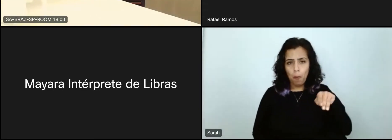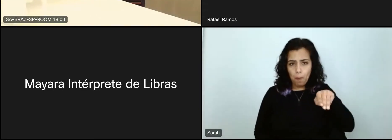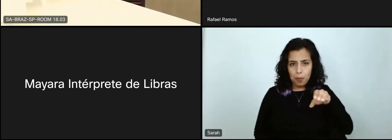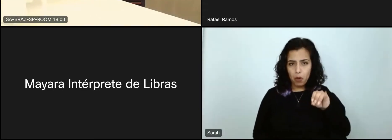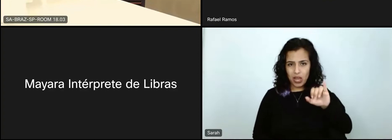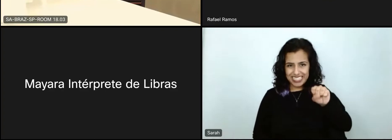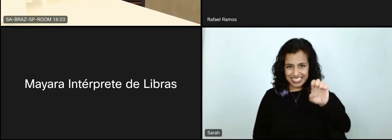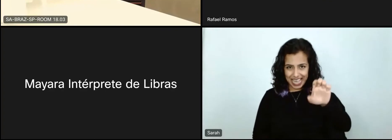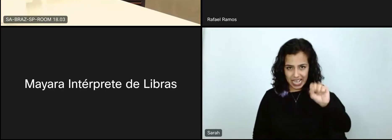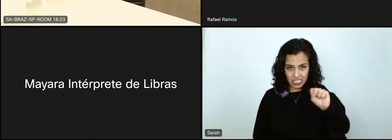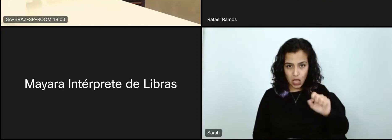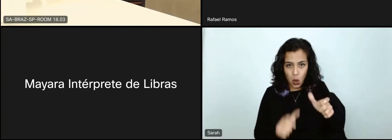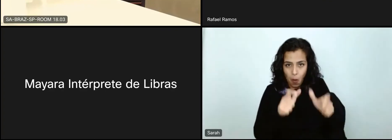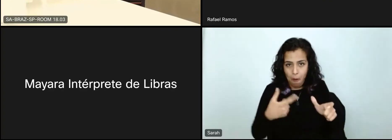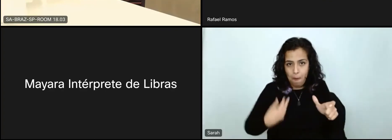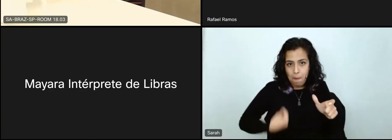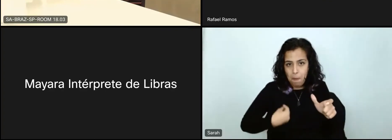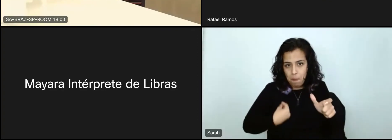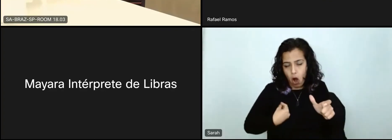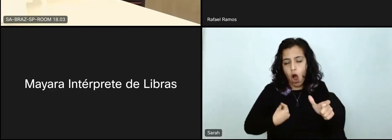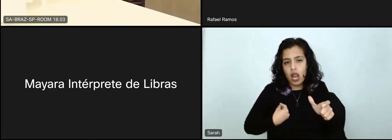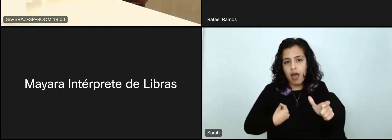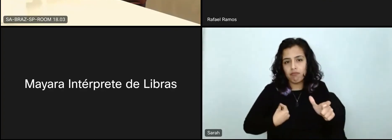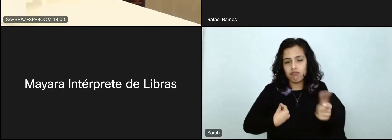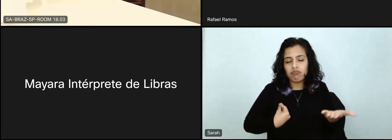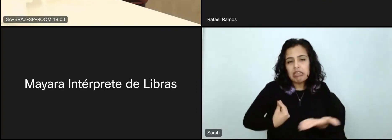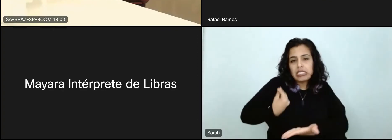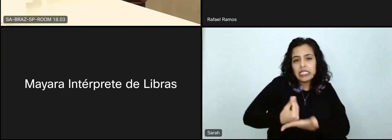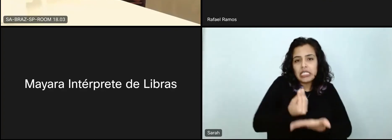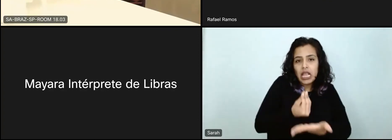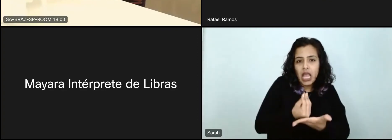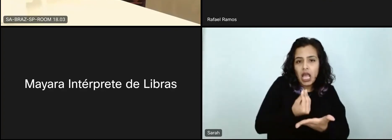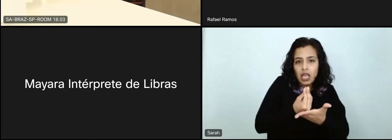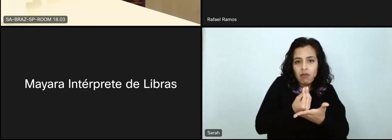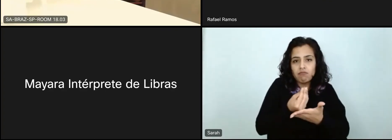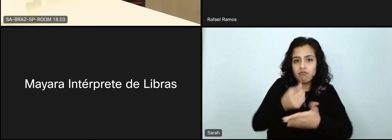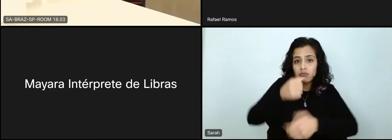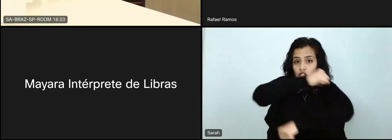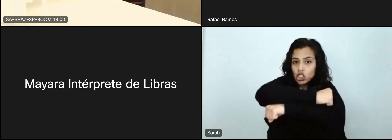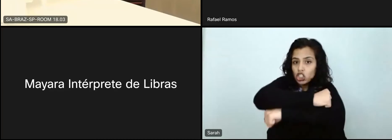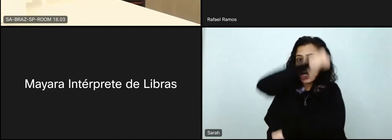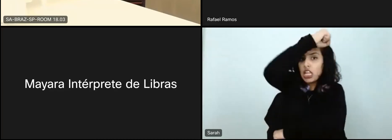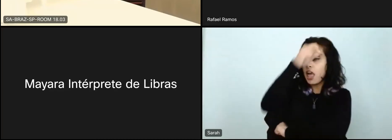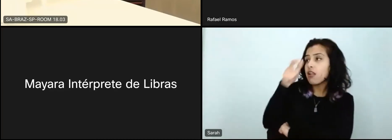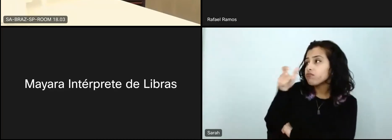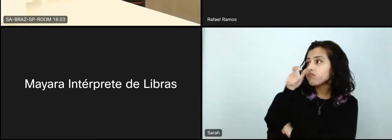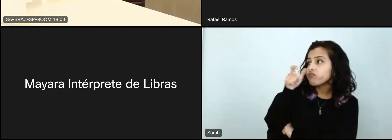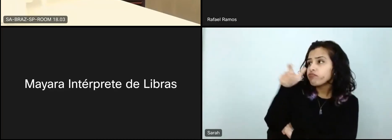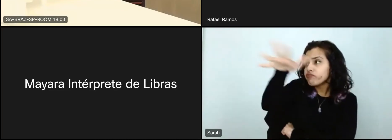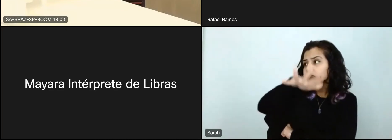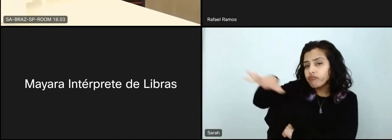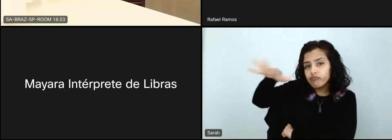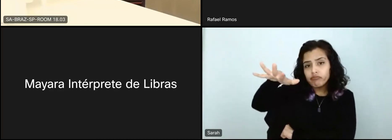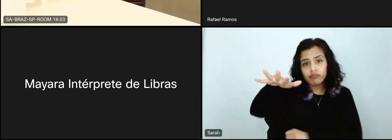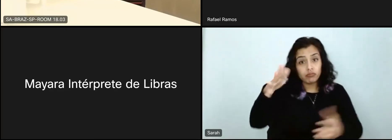funciona a vida, né? Eu não posso estar no meu lugar, abrir a minha janela de Bárbara, de moradora